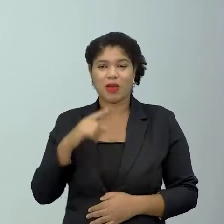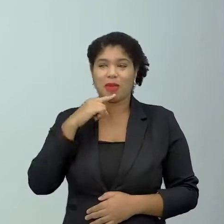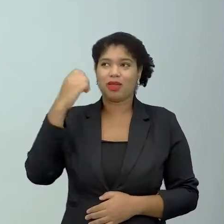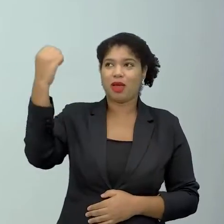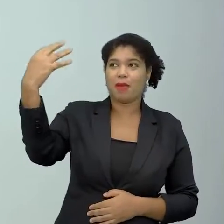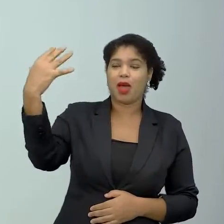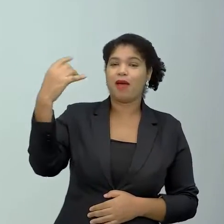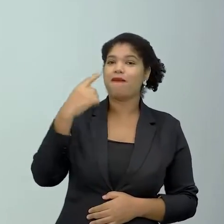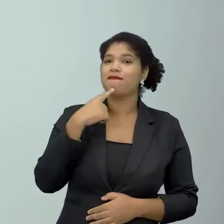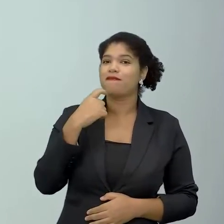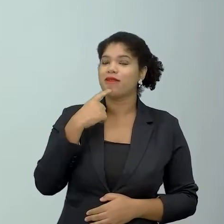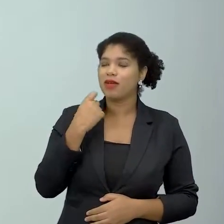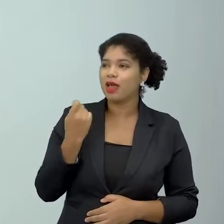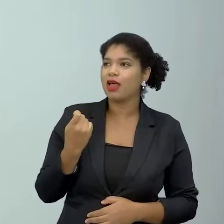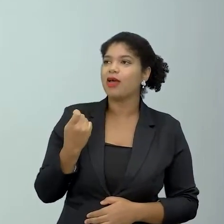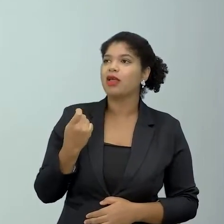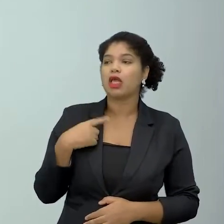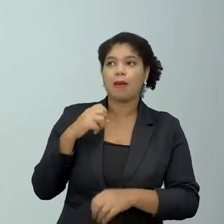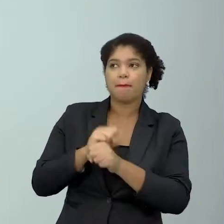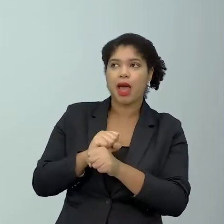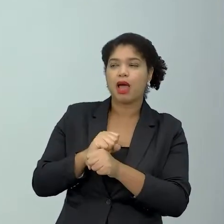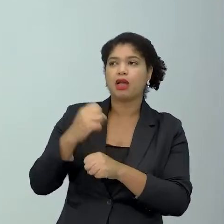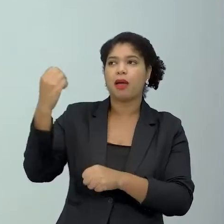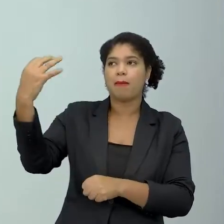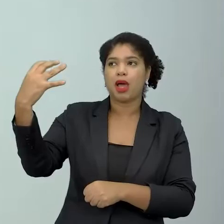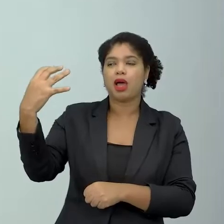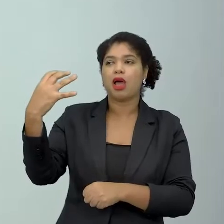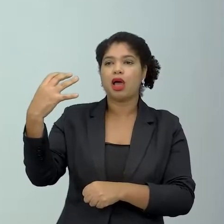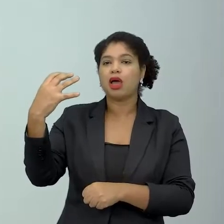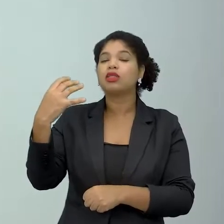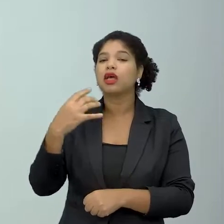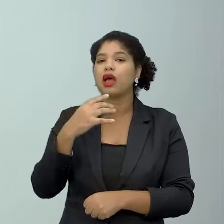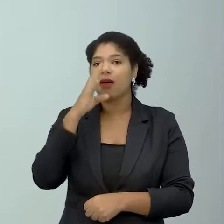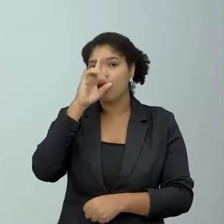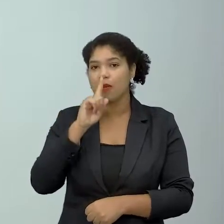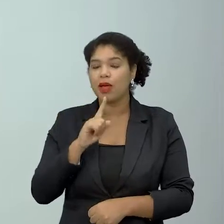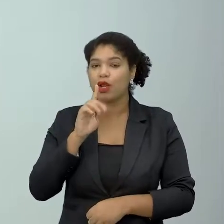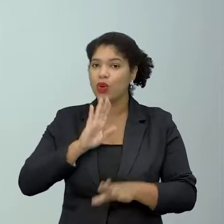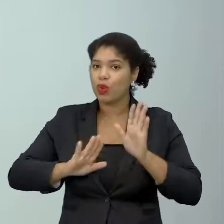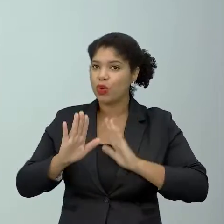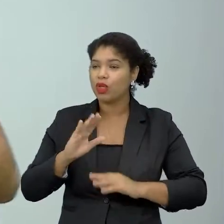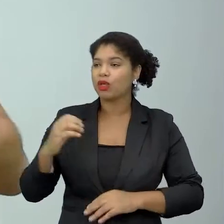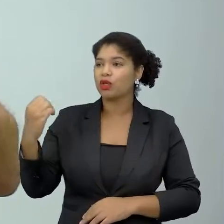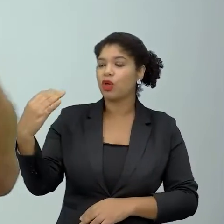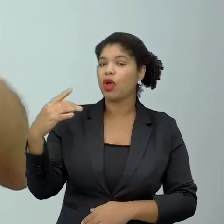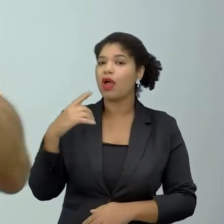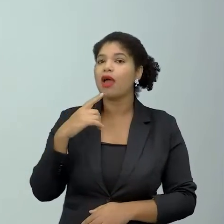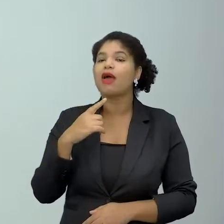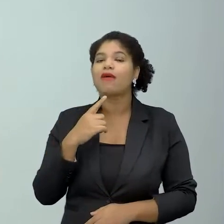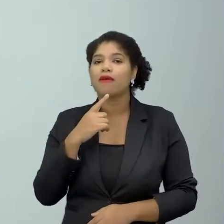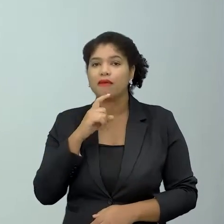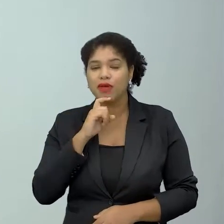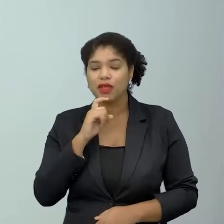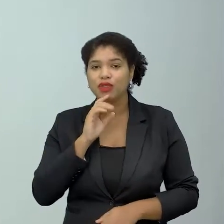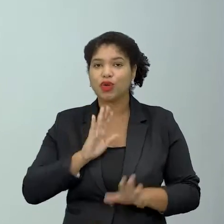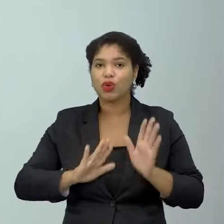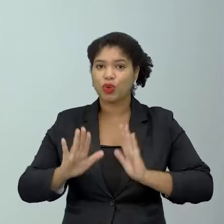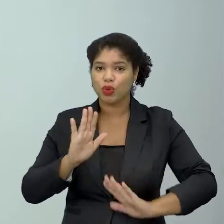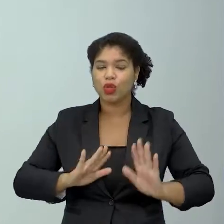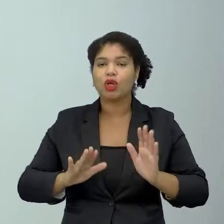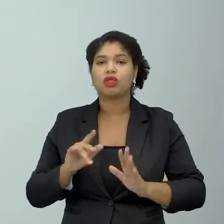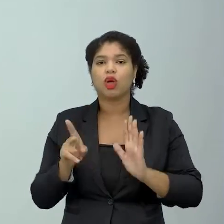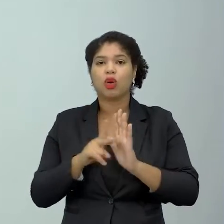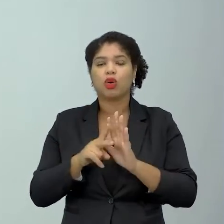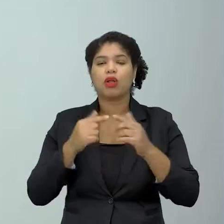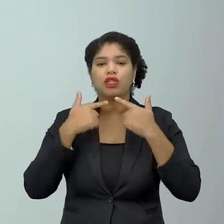é pare, aquele verde é ande, aquele amarelo tome cuidado, vai diminuindo a velocidade, porque houve uma construção. Está implícito aquilo, na verdade, o